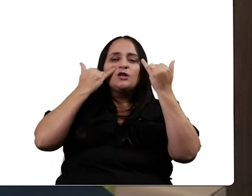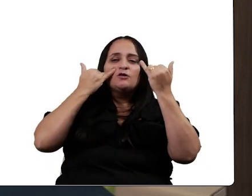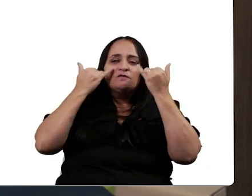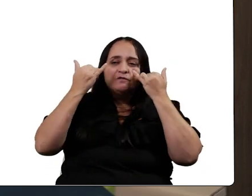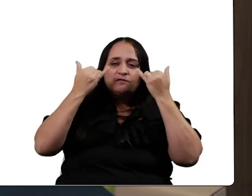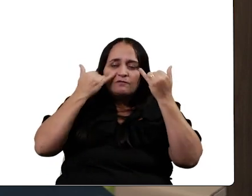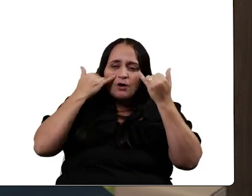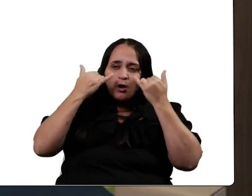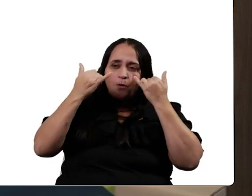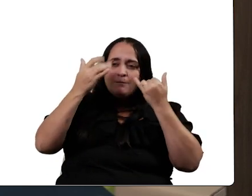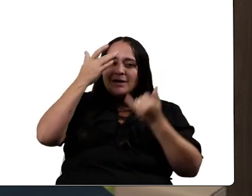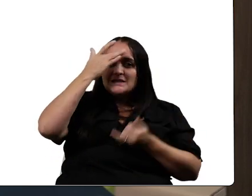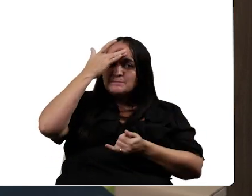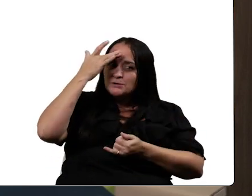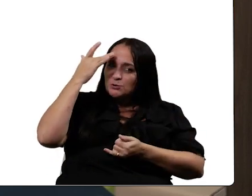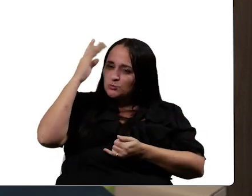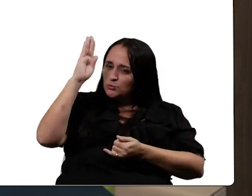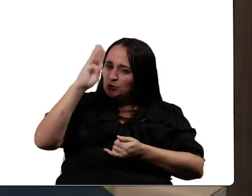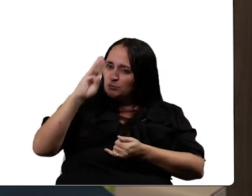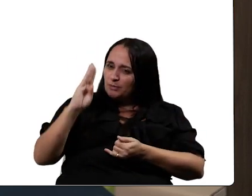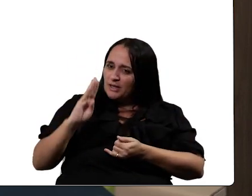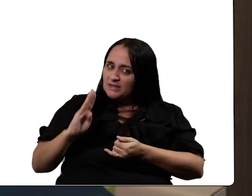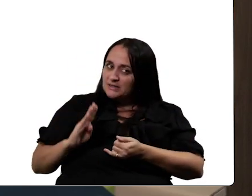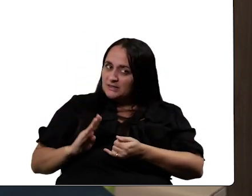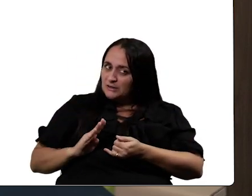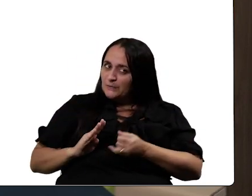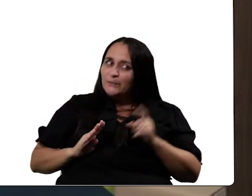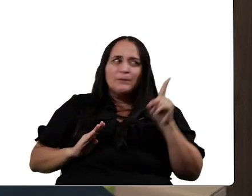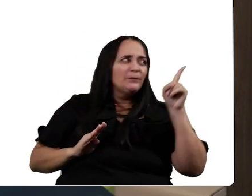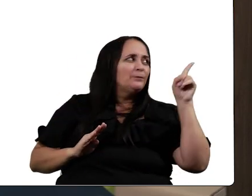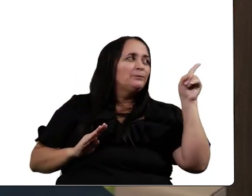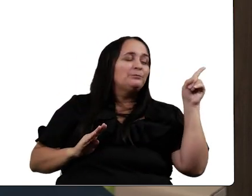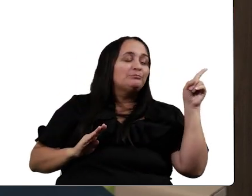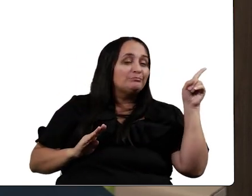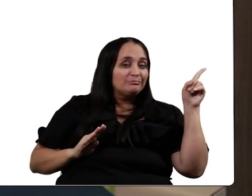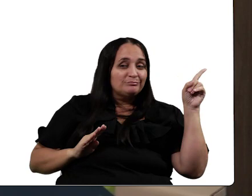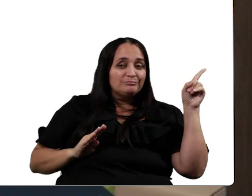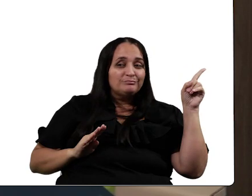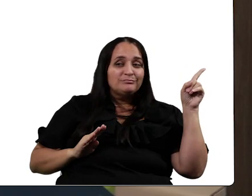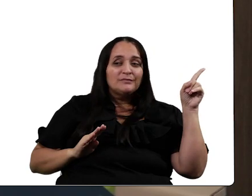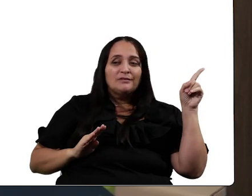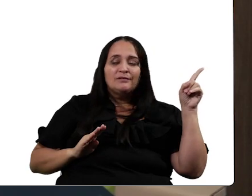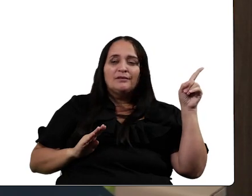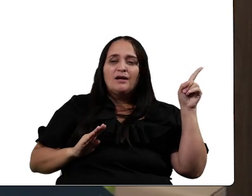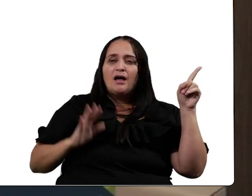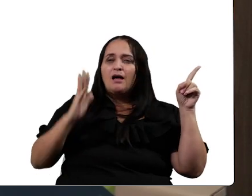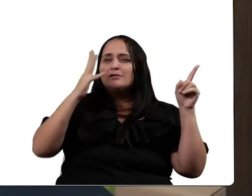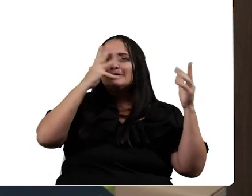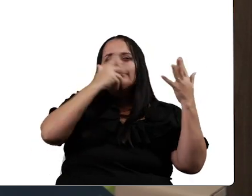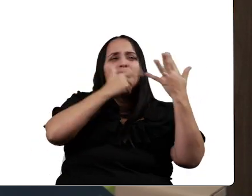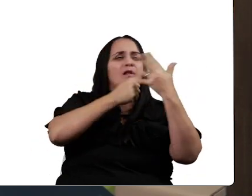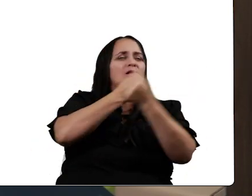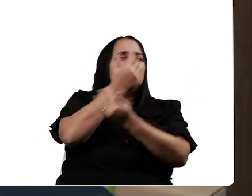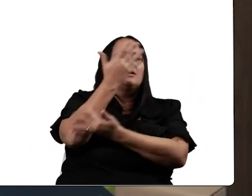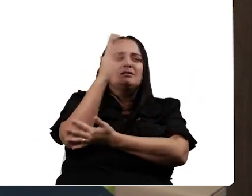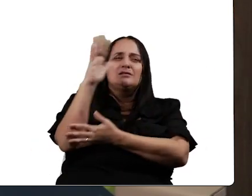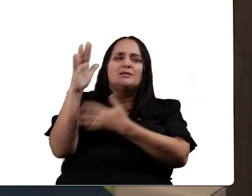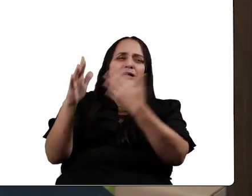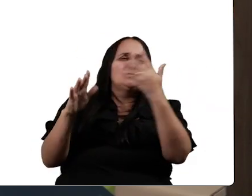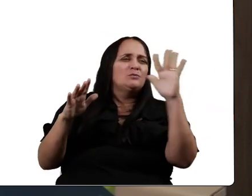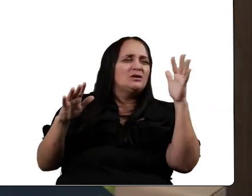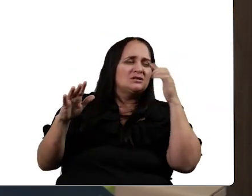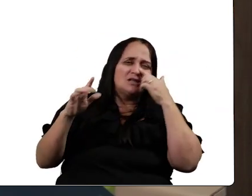Informa aos brasileiros, ele está dizendo que a mensagem informa aos brasileiros as belezas naturais